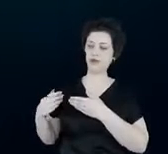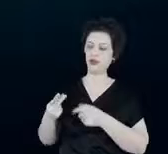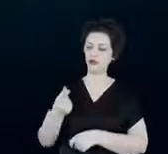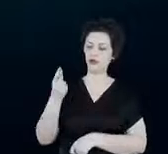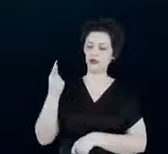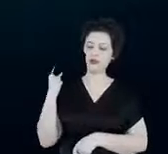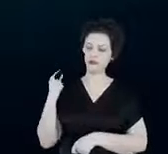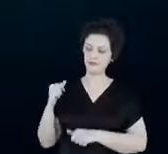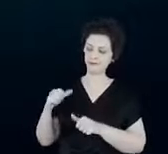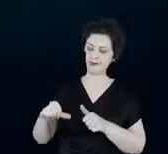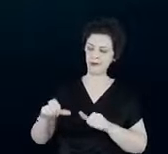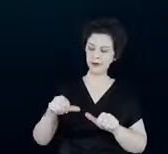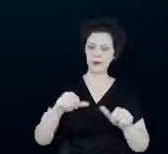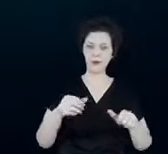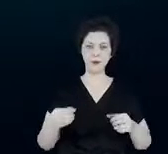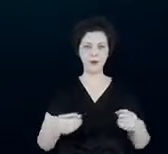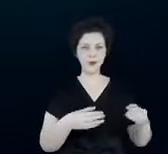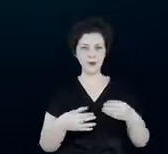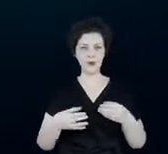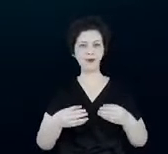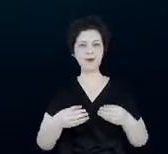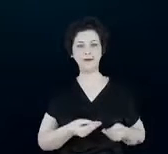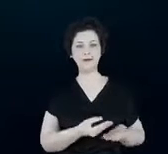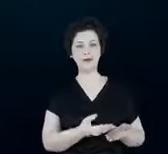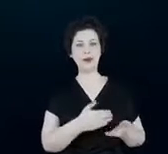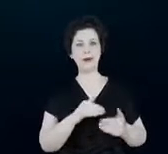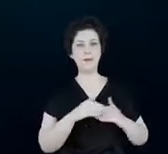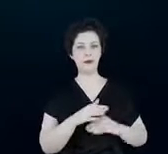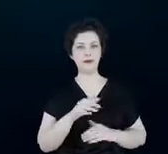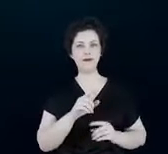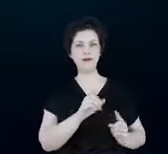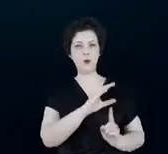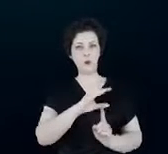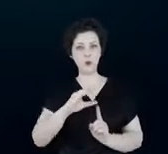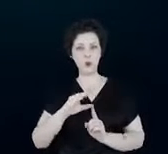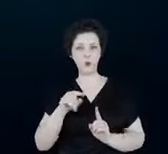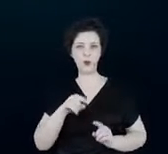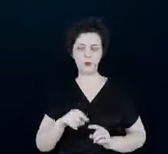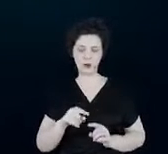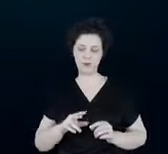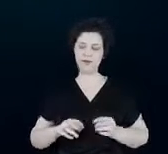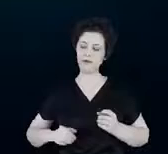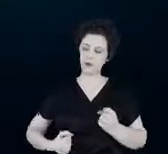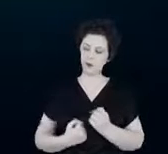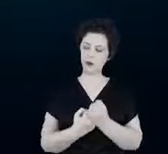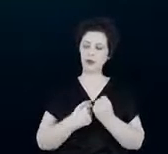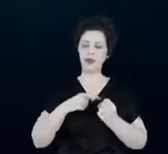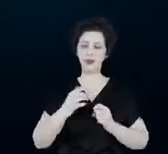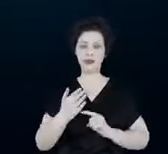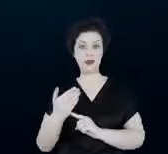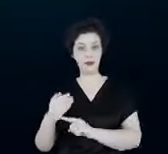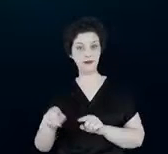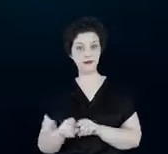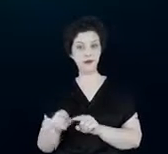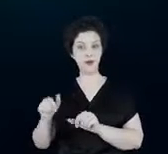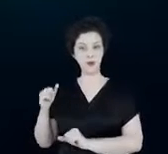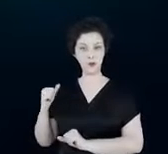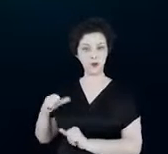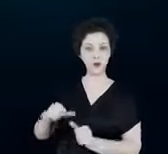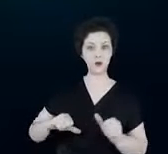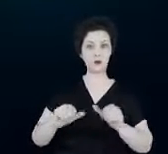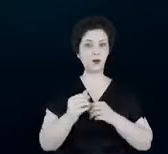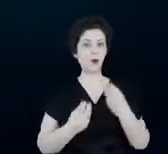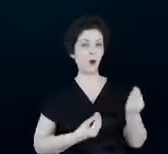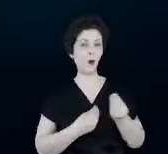entregando mais para o cliente uma experiência melhor que o cliente com o uso obviamente tecnologia mas também com muita mudança na